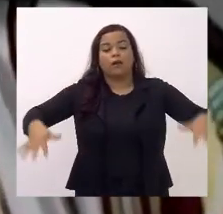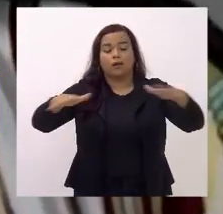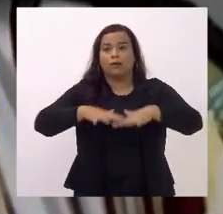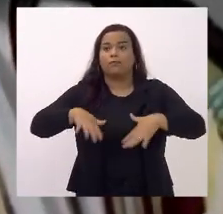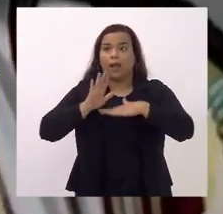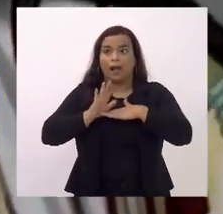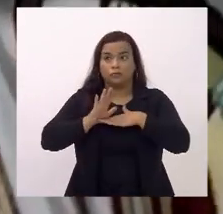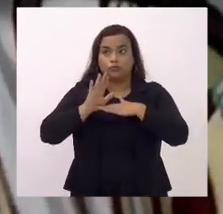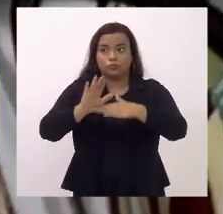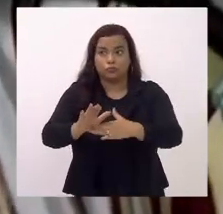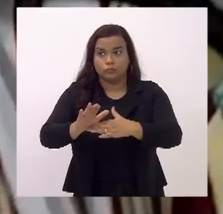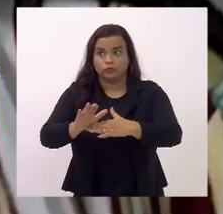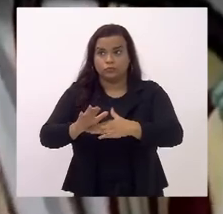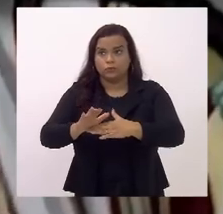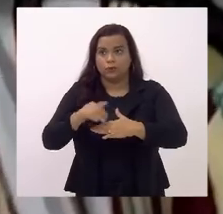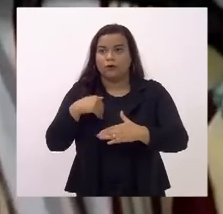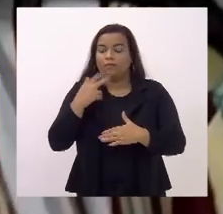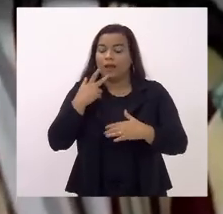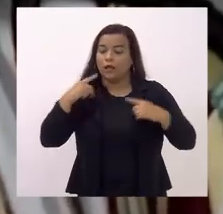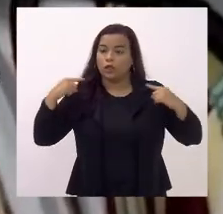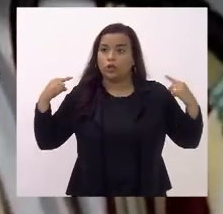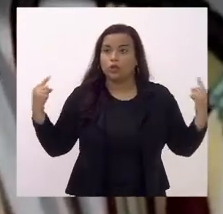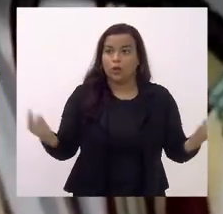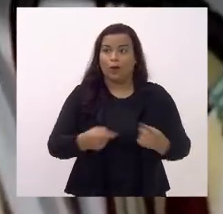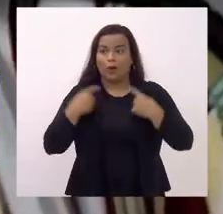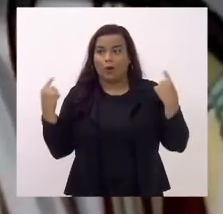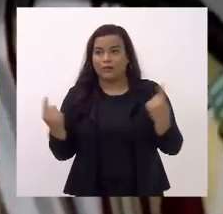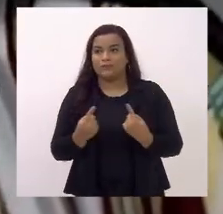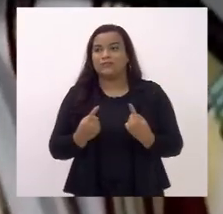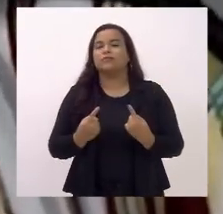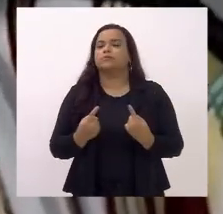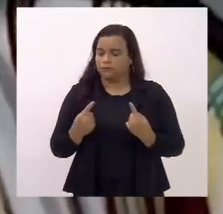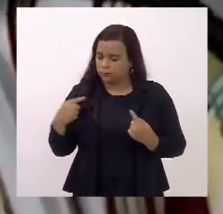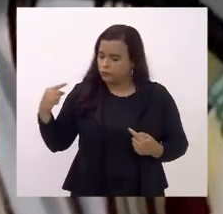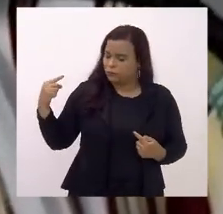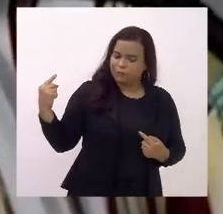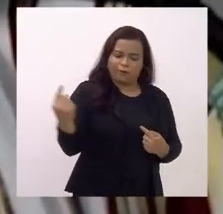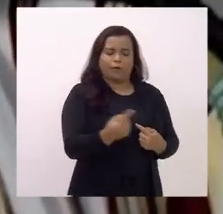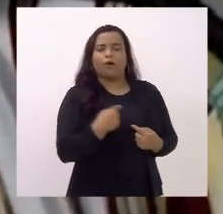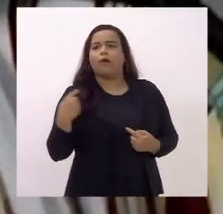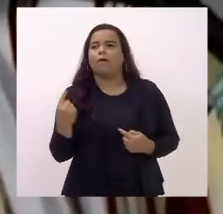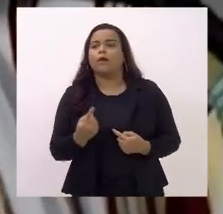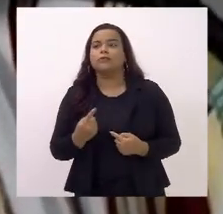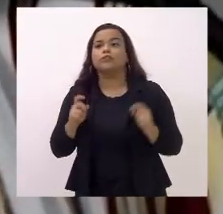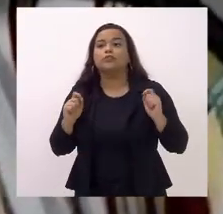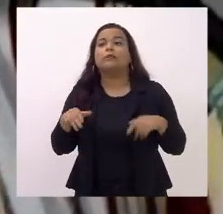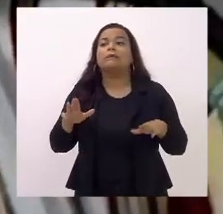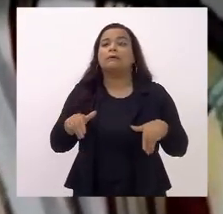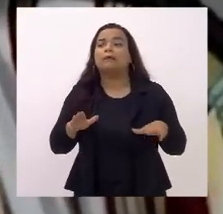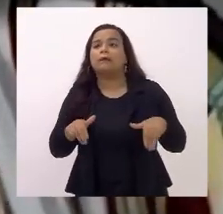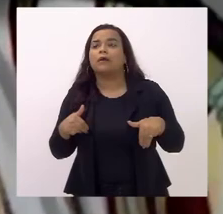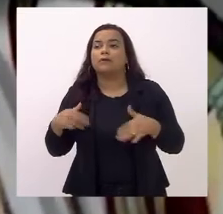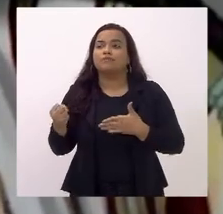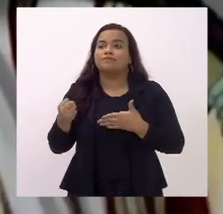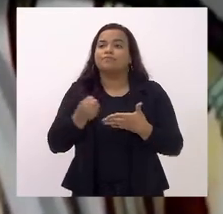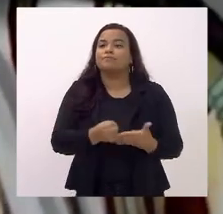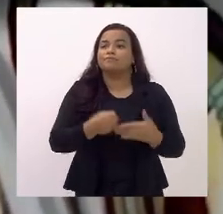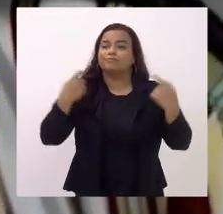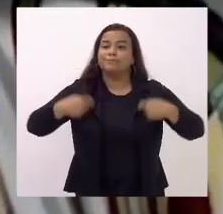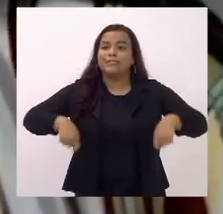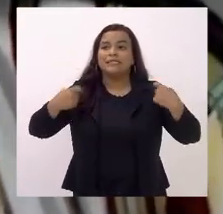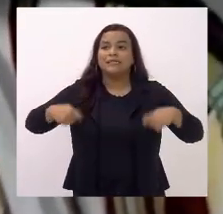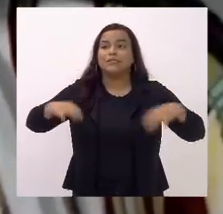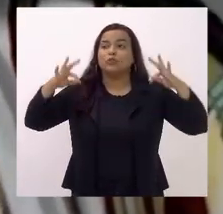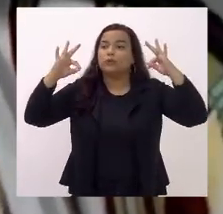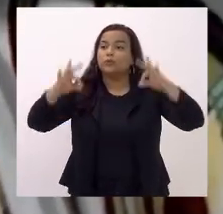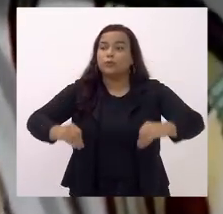digo a gente, nós criemos esse ambiente, eu trago a necessidade de que